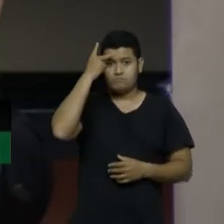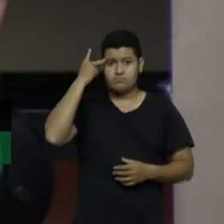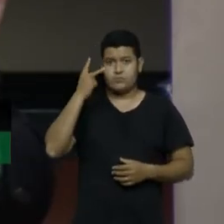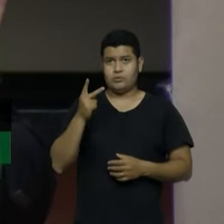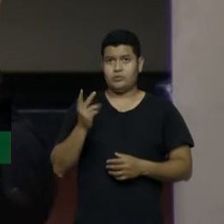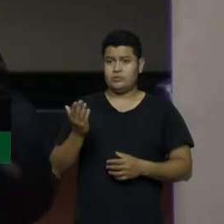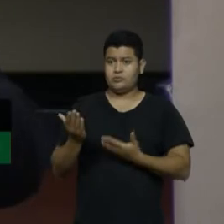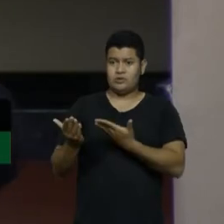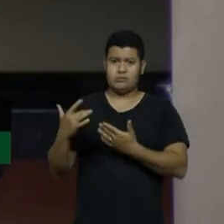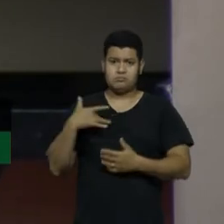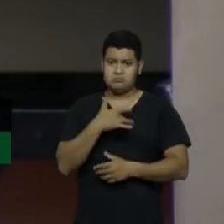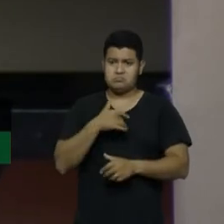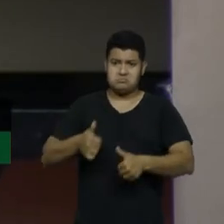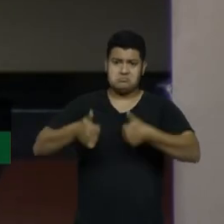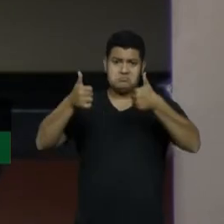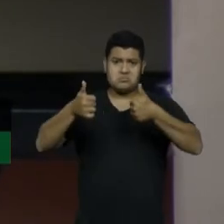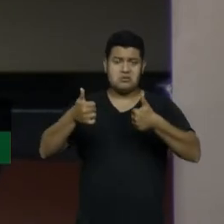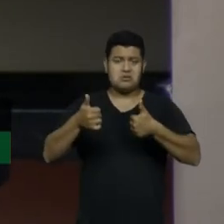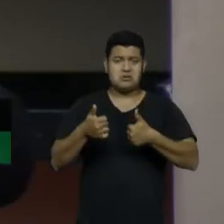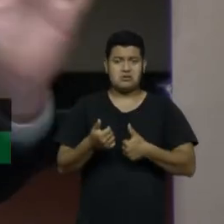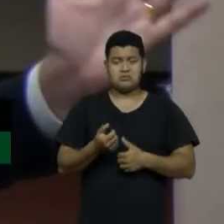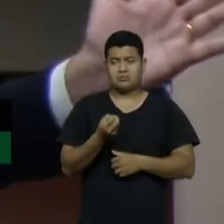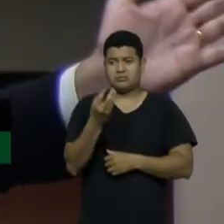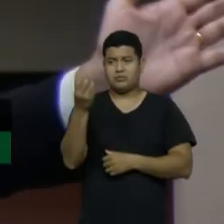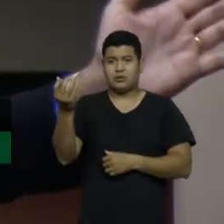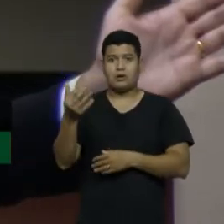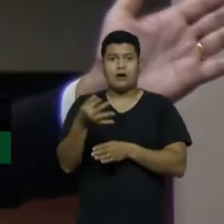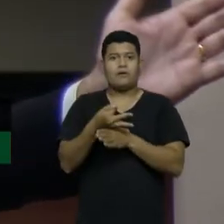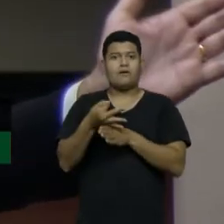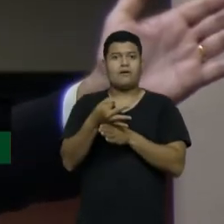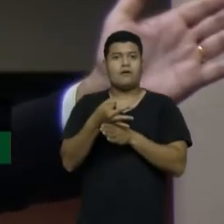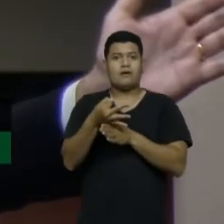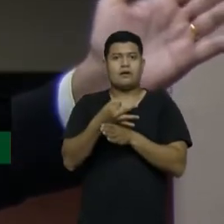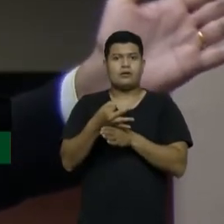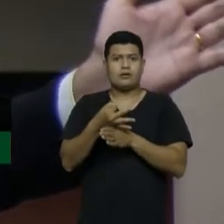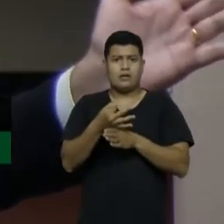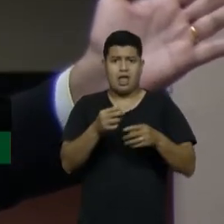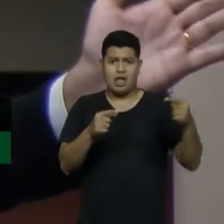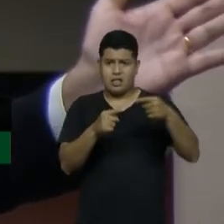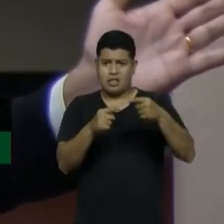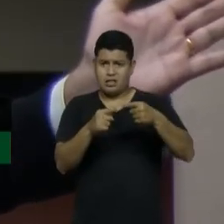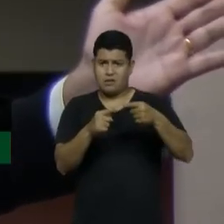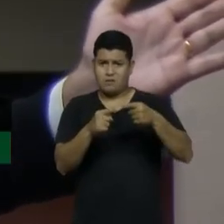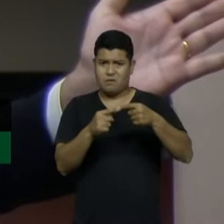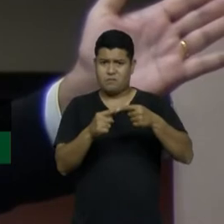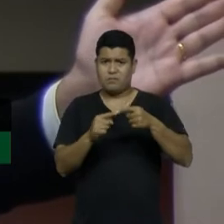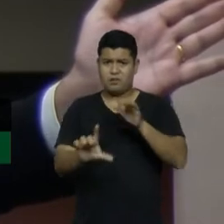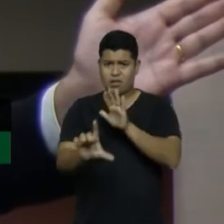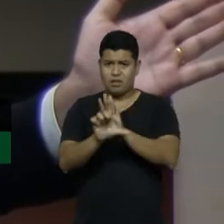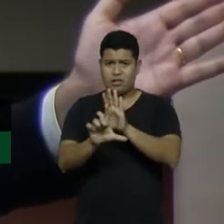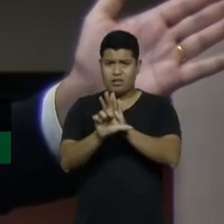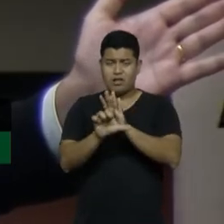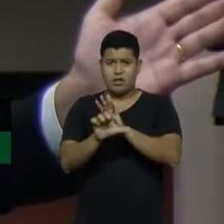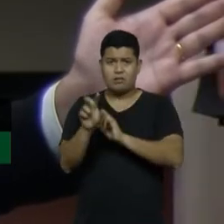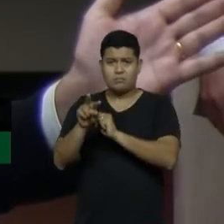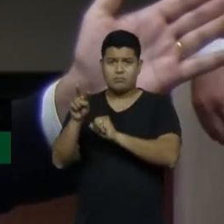com saúde, está indo para férias, não tem LPD, não tem lei de proteção de dados.